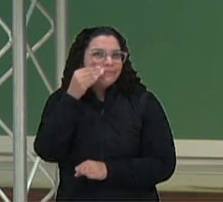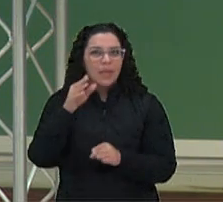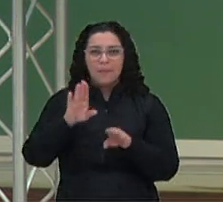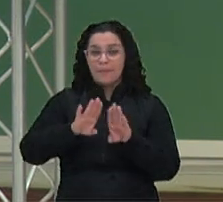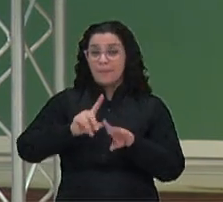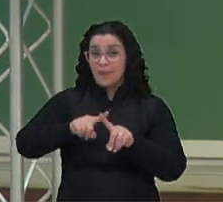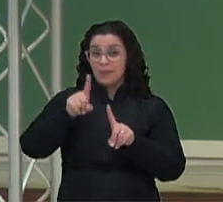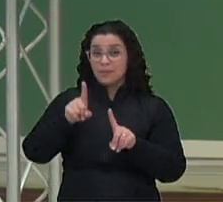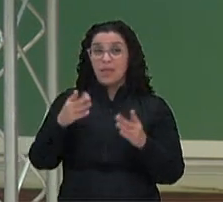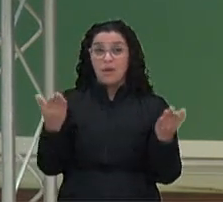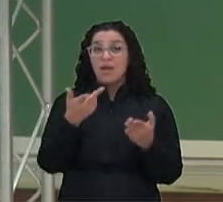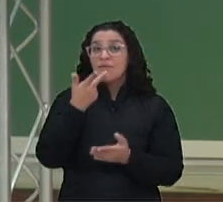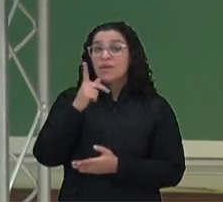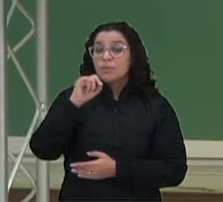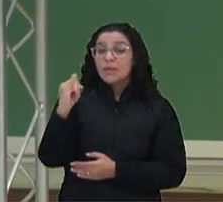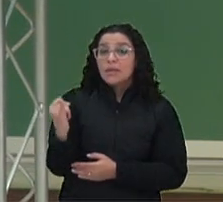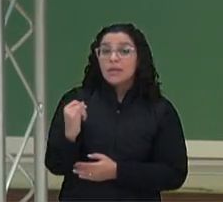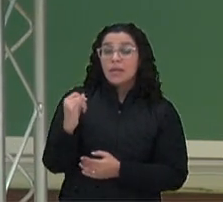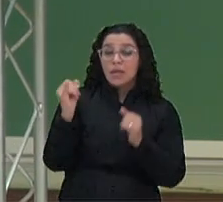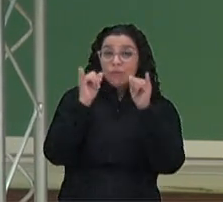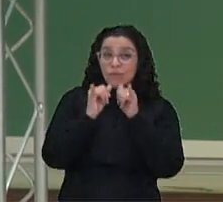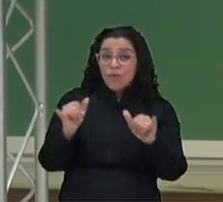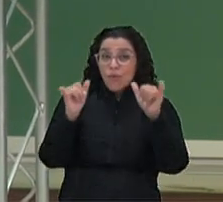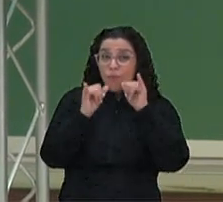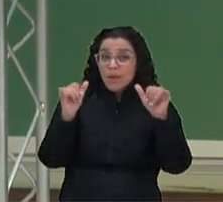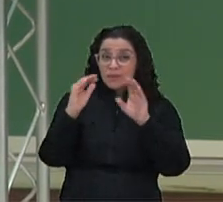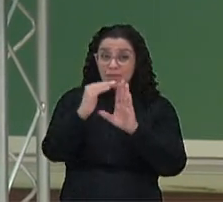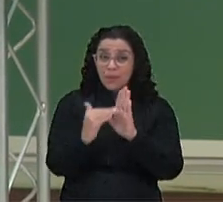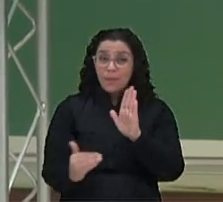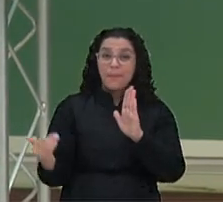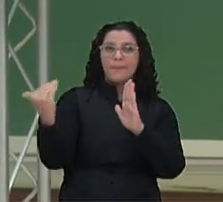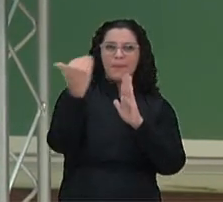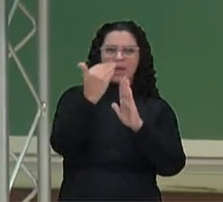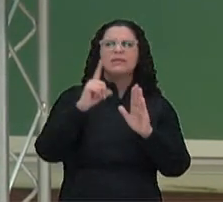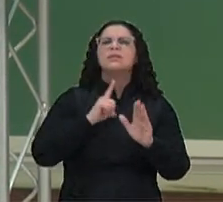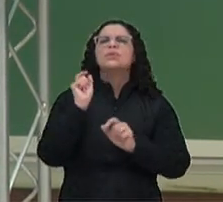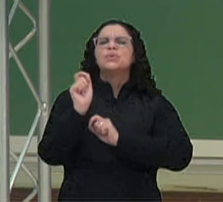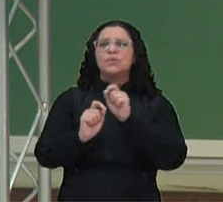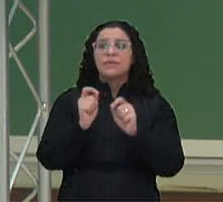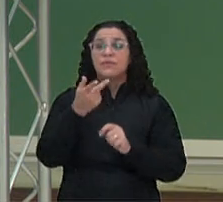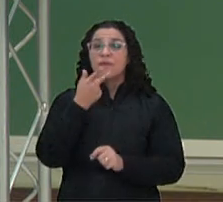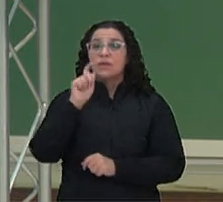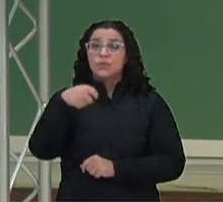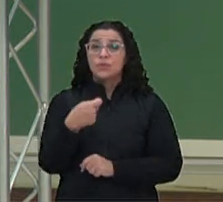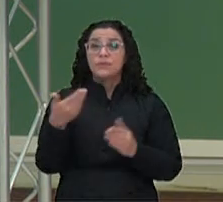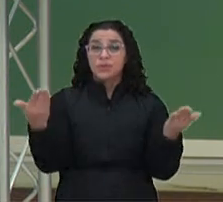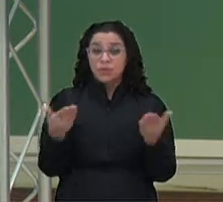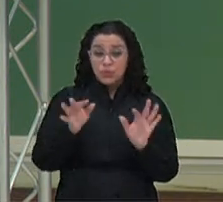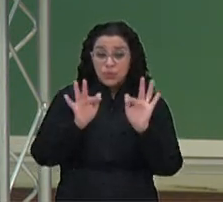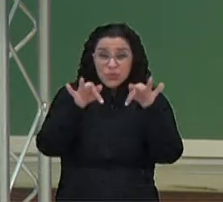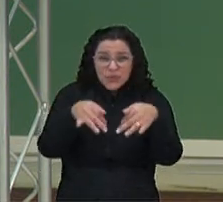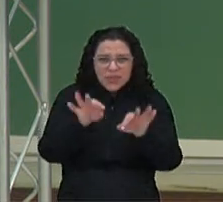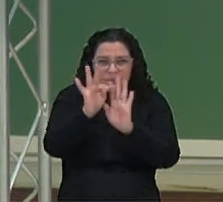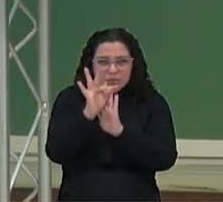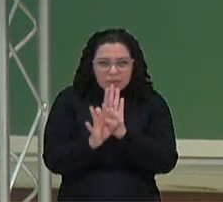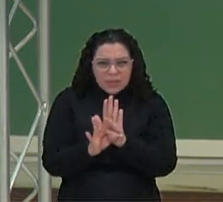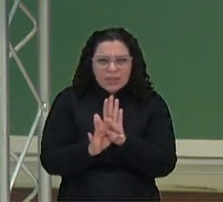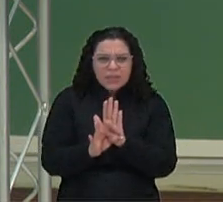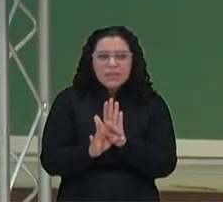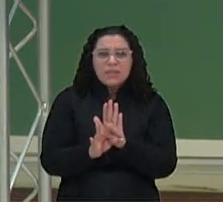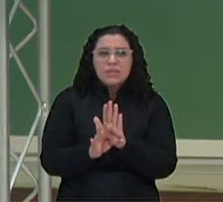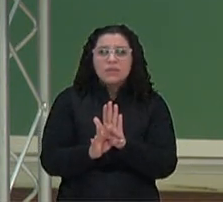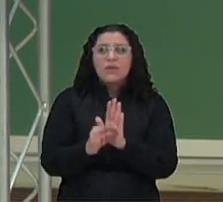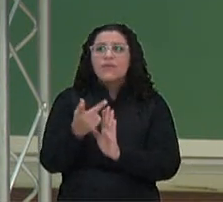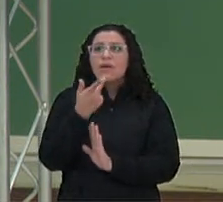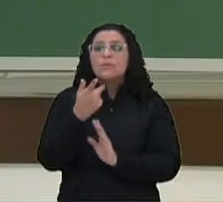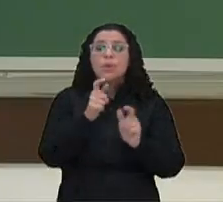extra information seria where it's played, que é justamente quando ele traz mais lá no final uma informação